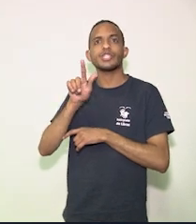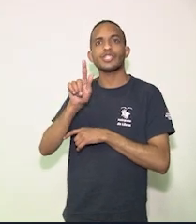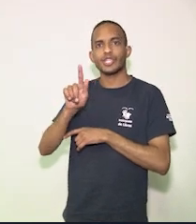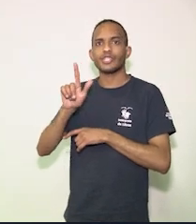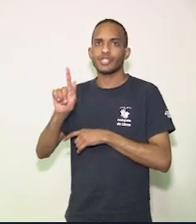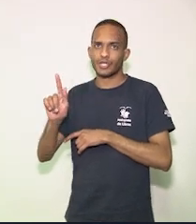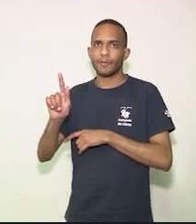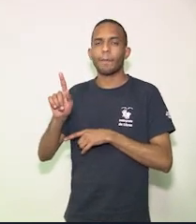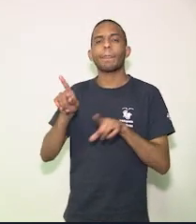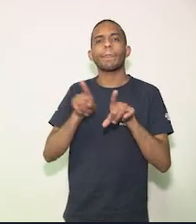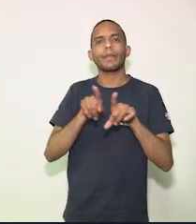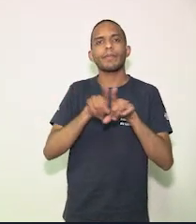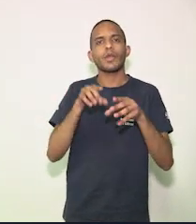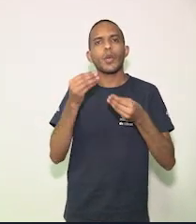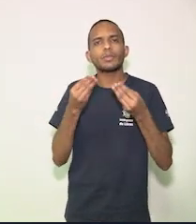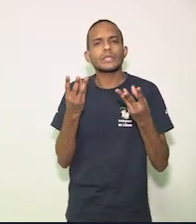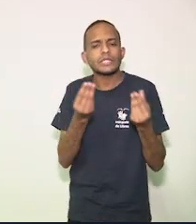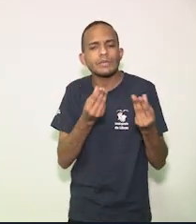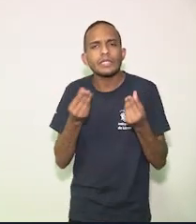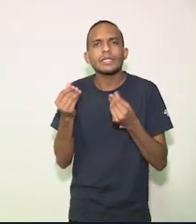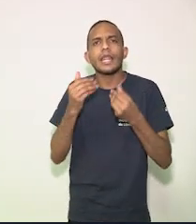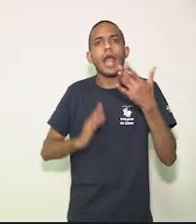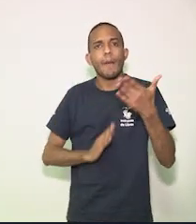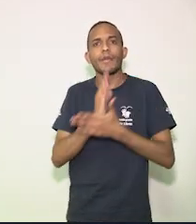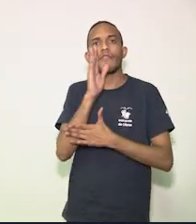aprovado pela Anvisa com sensibilidade de